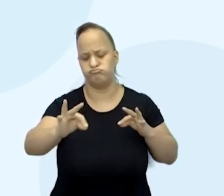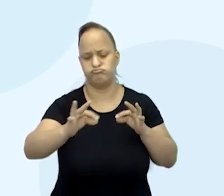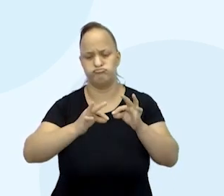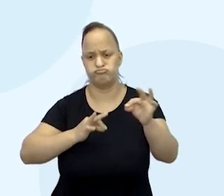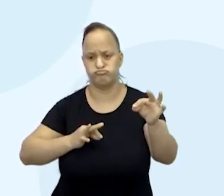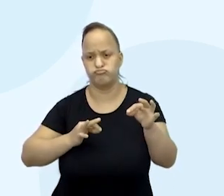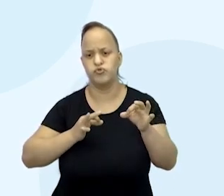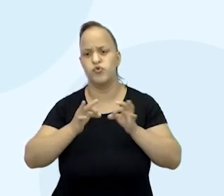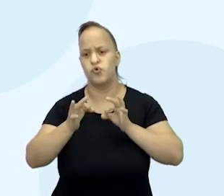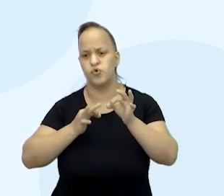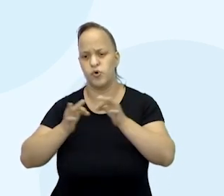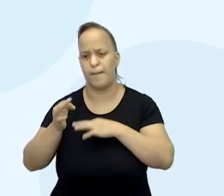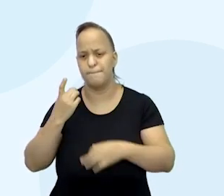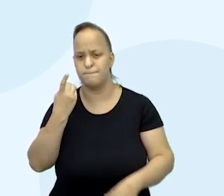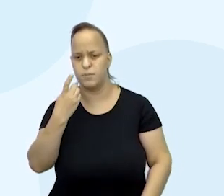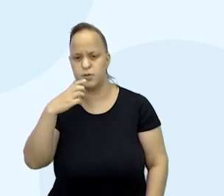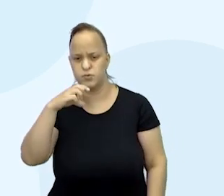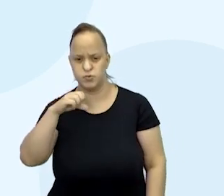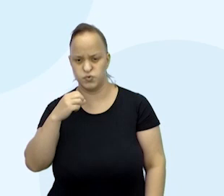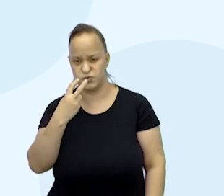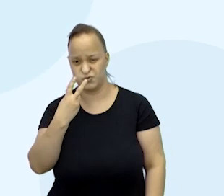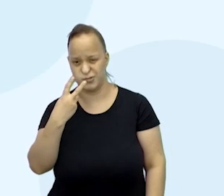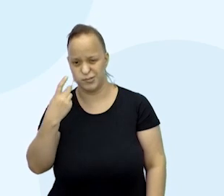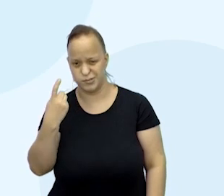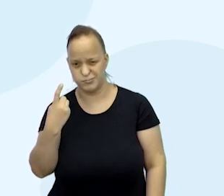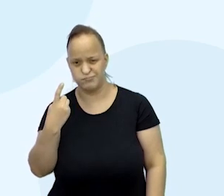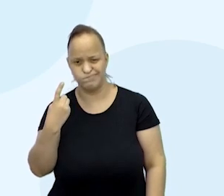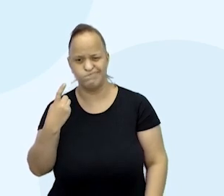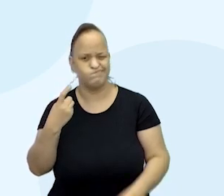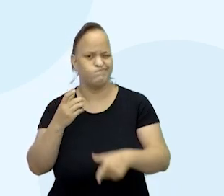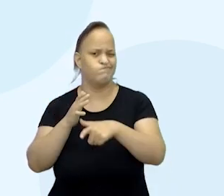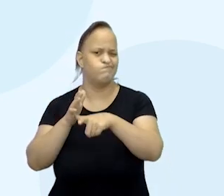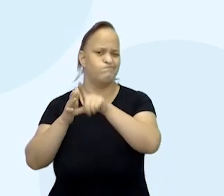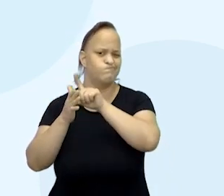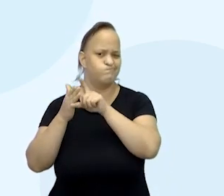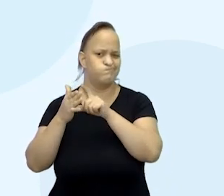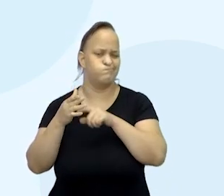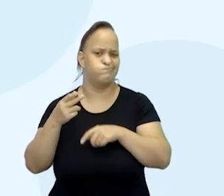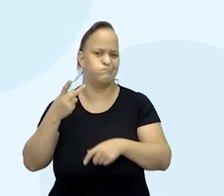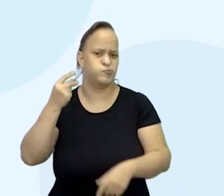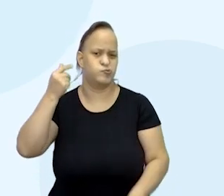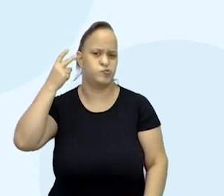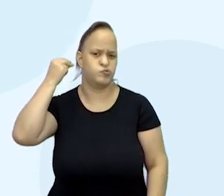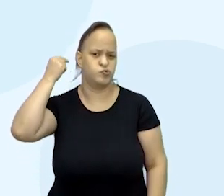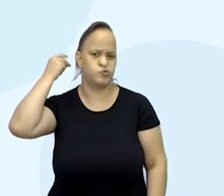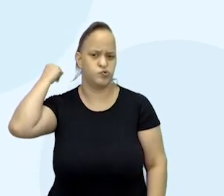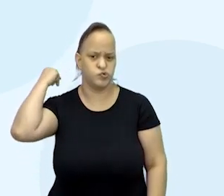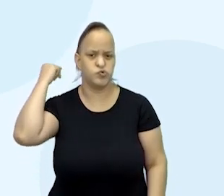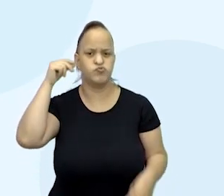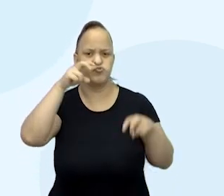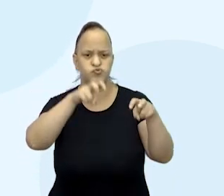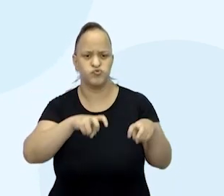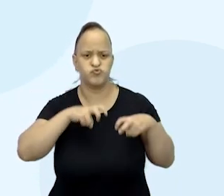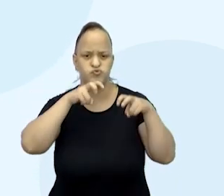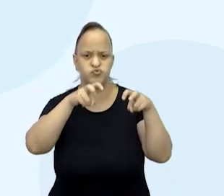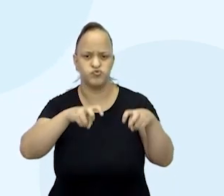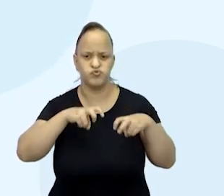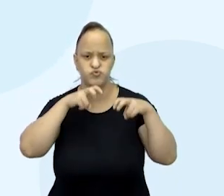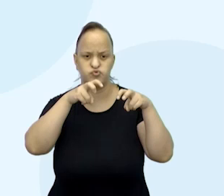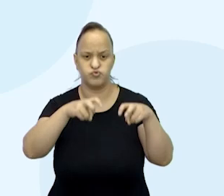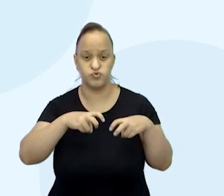1921, no local da antiga fazenda do Morumbi. Mais tarde foi percebido